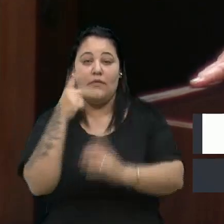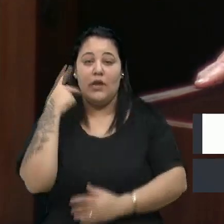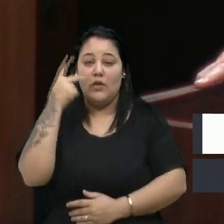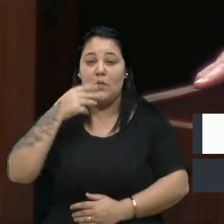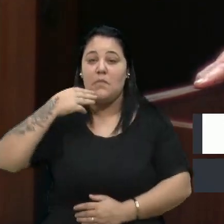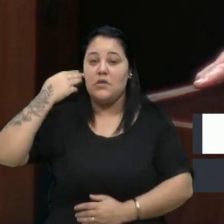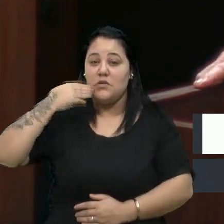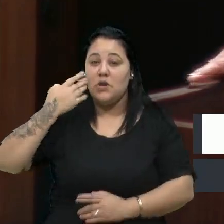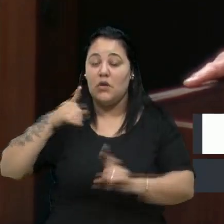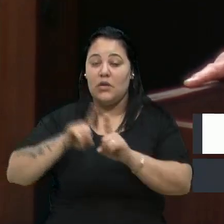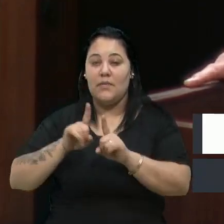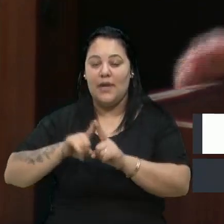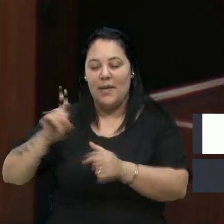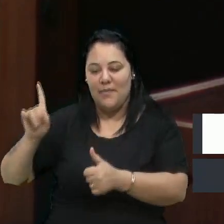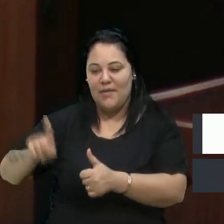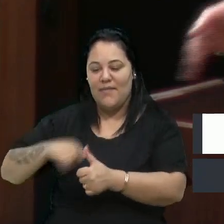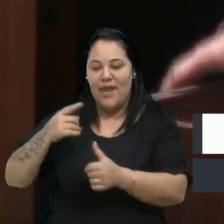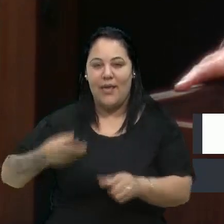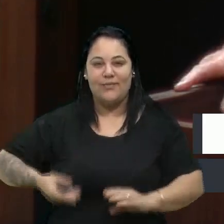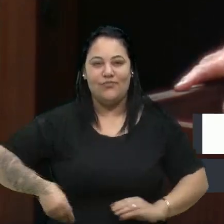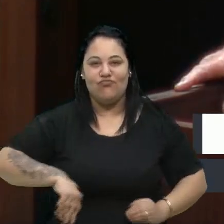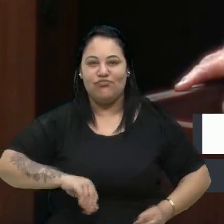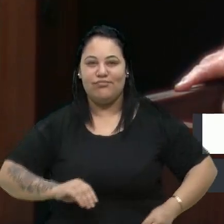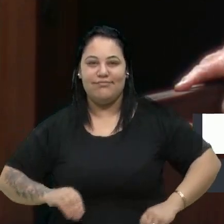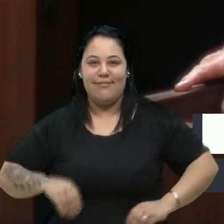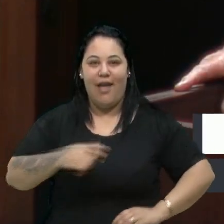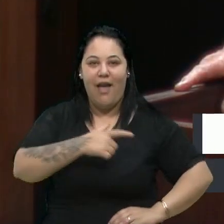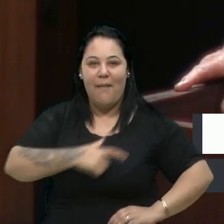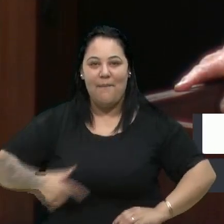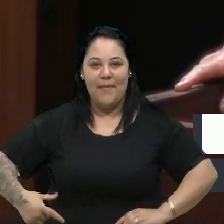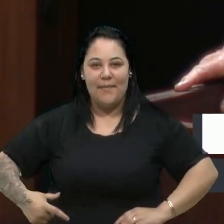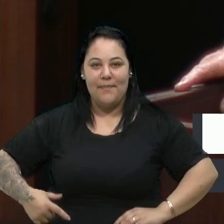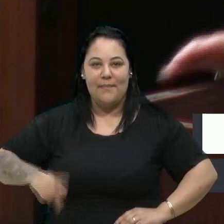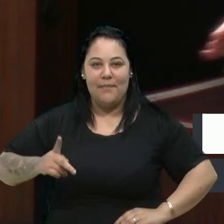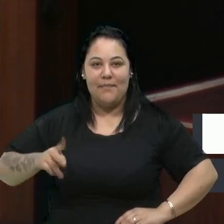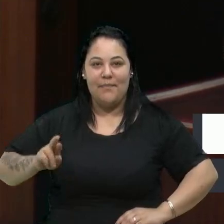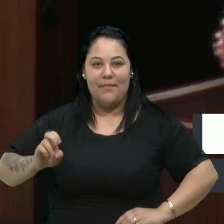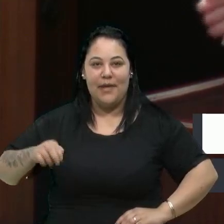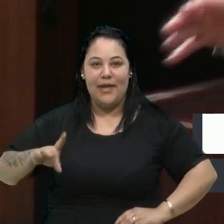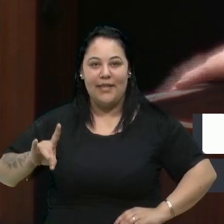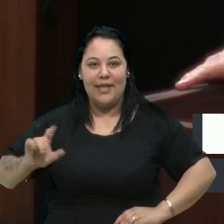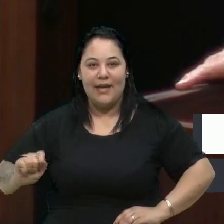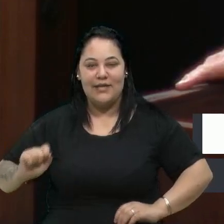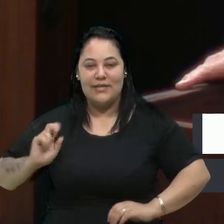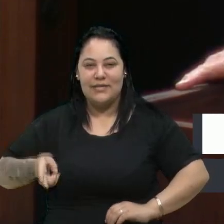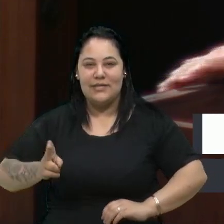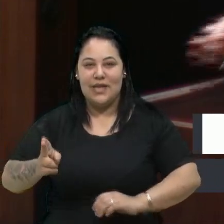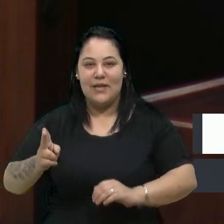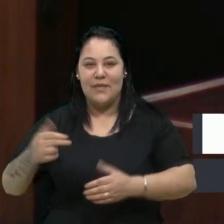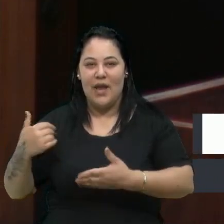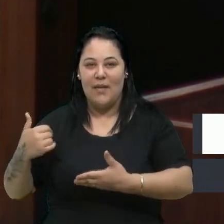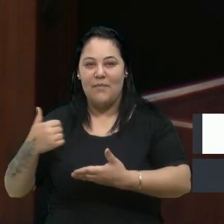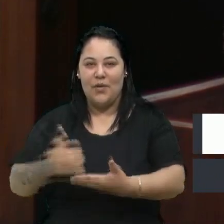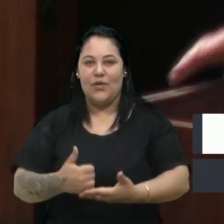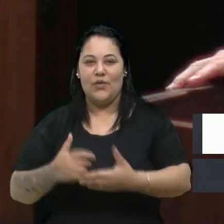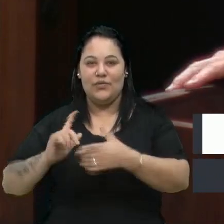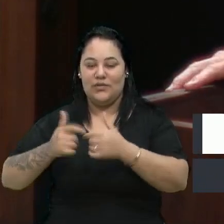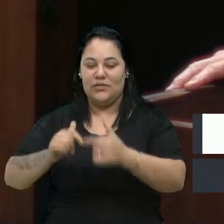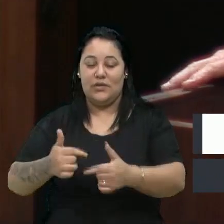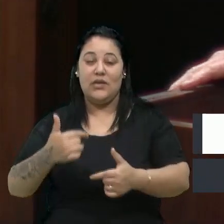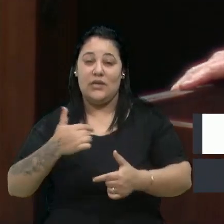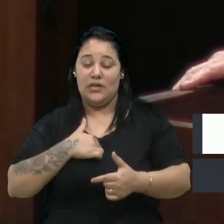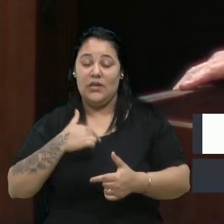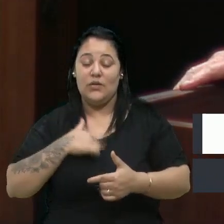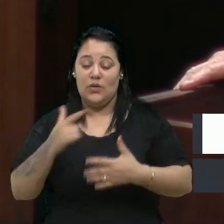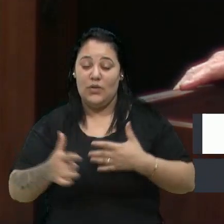primeira prenda-mirim, e sempre defendeu o tradicionalismo, e eu, como presidente